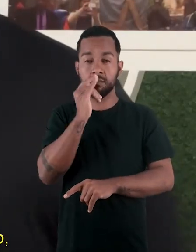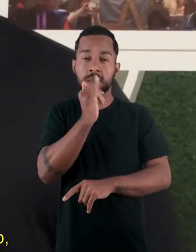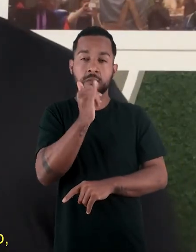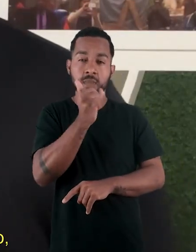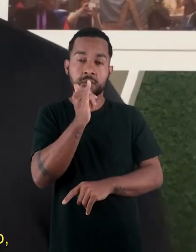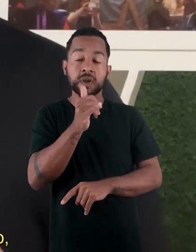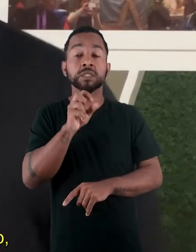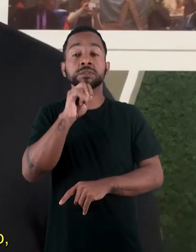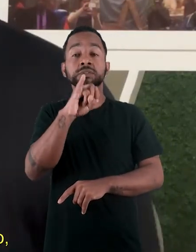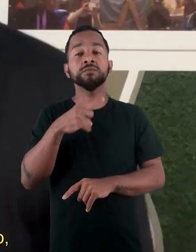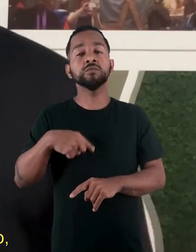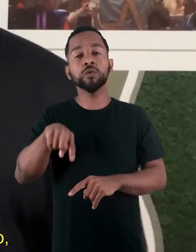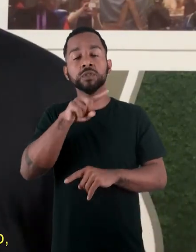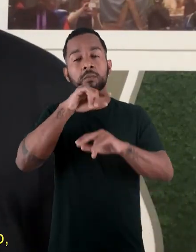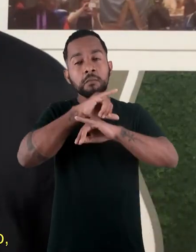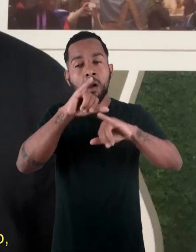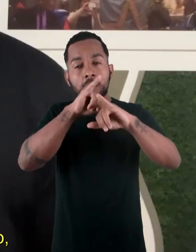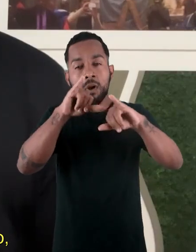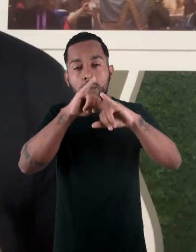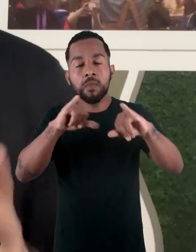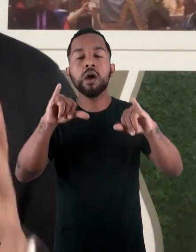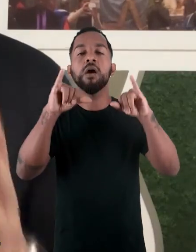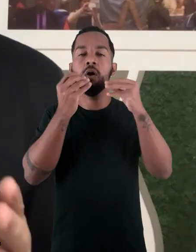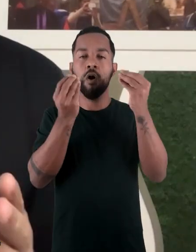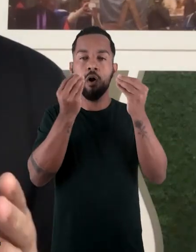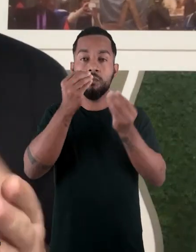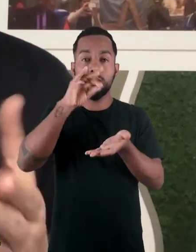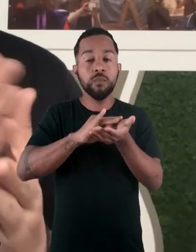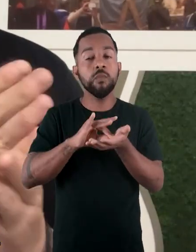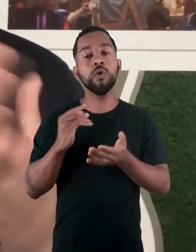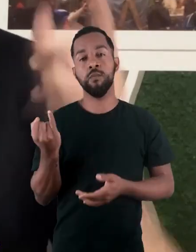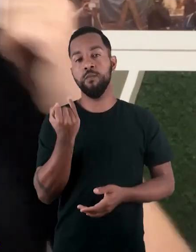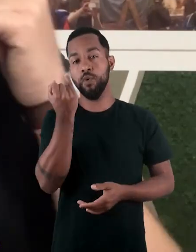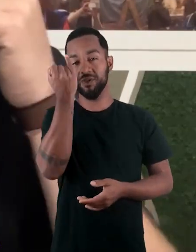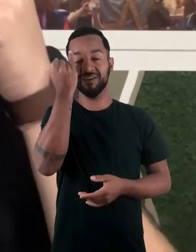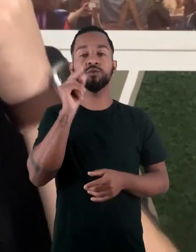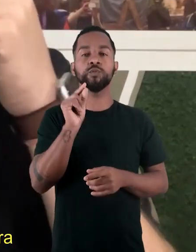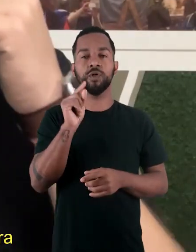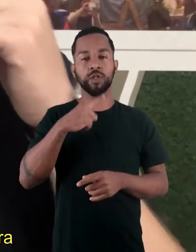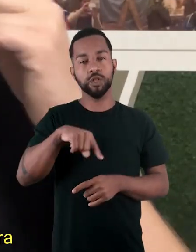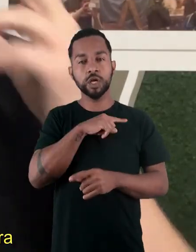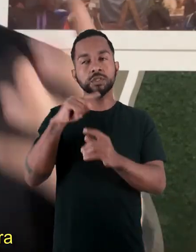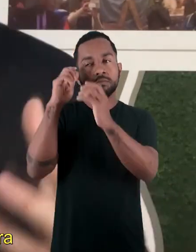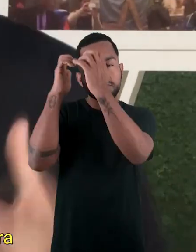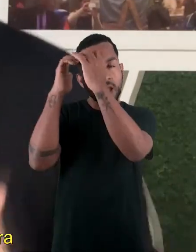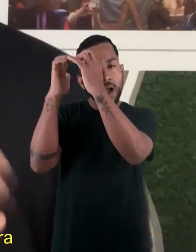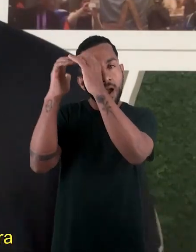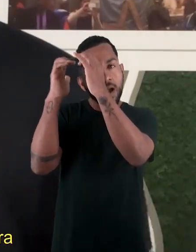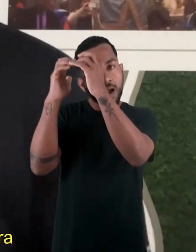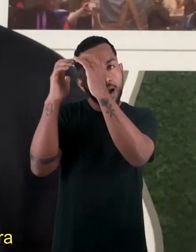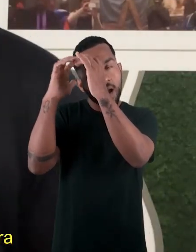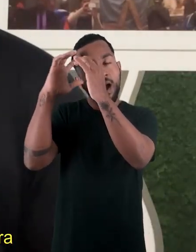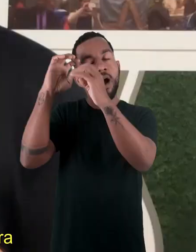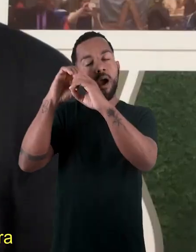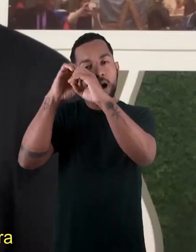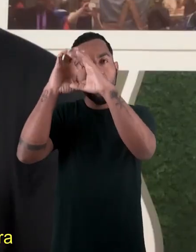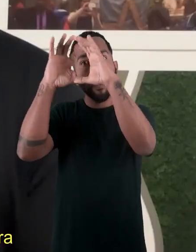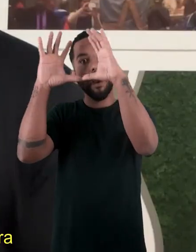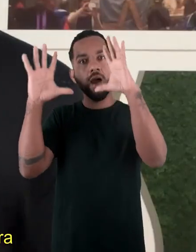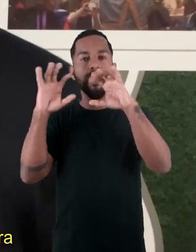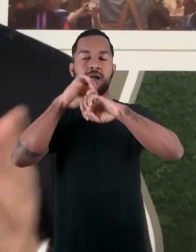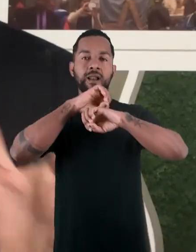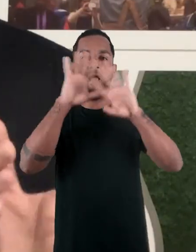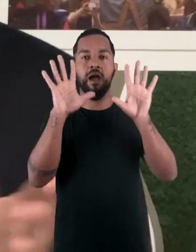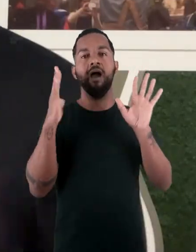fato, quando eu vou narrar um acontecimento, é importante que eu tenha um racional, ou seja, que eu pense de uma forma